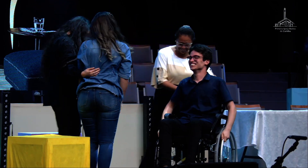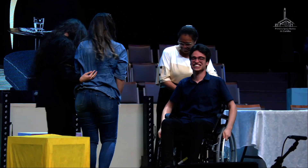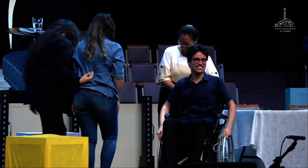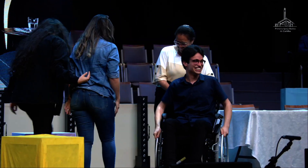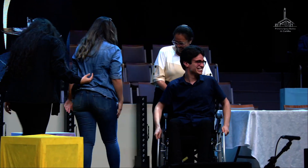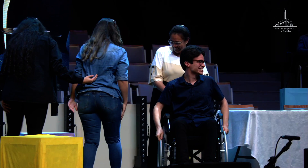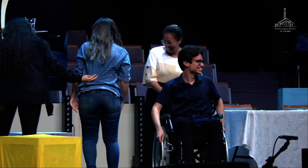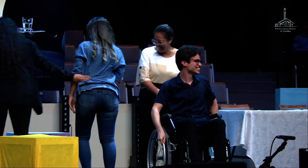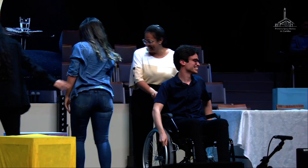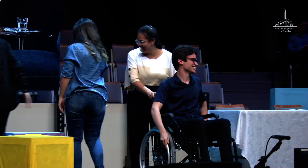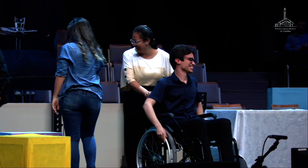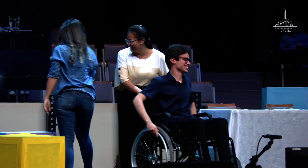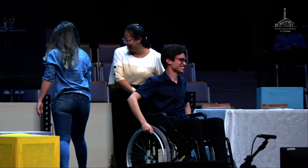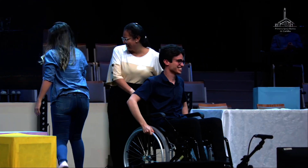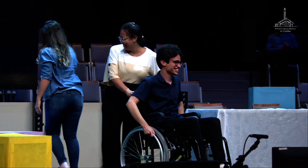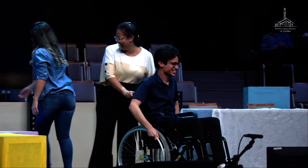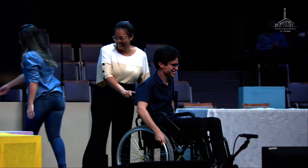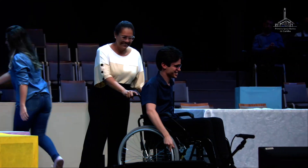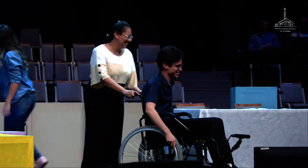Ah.